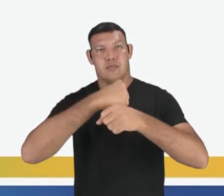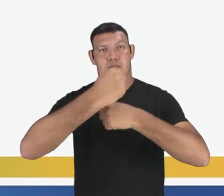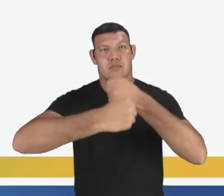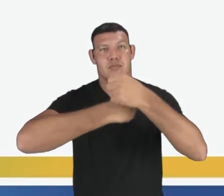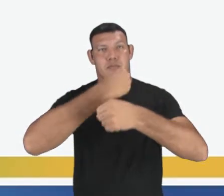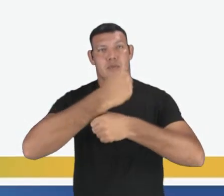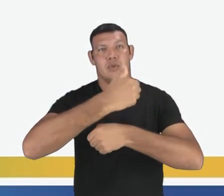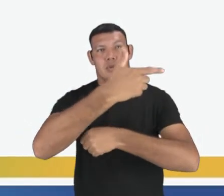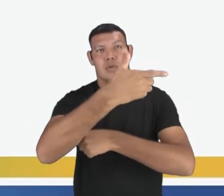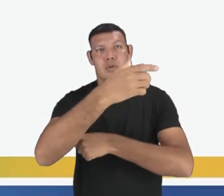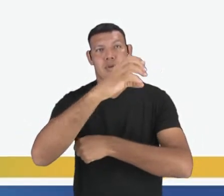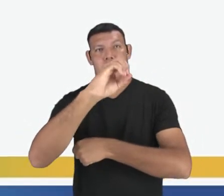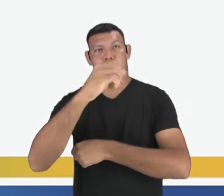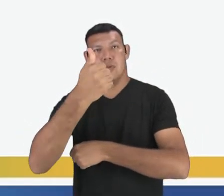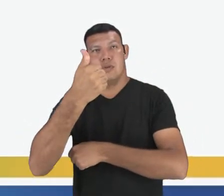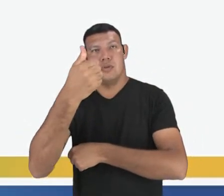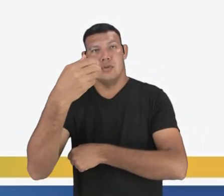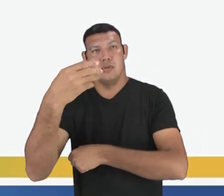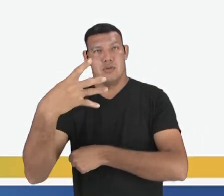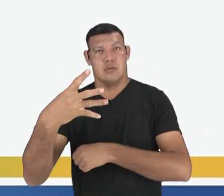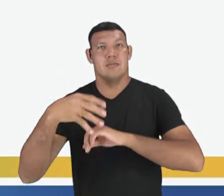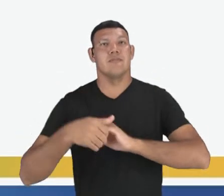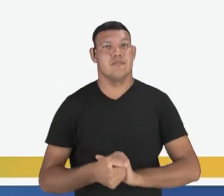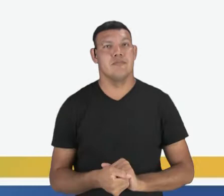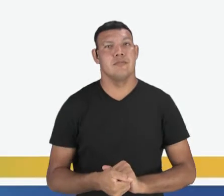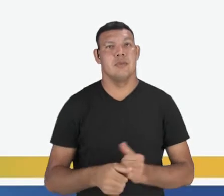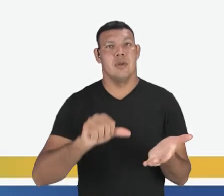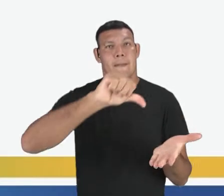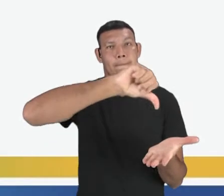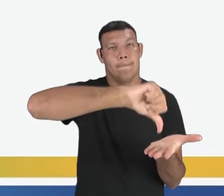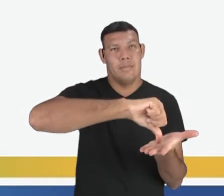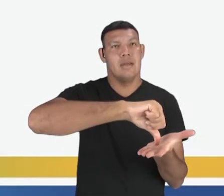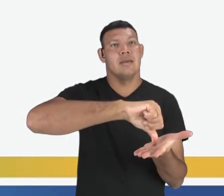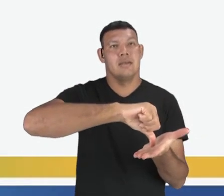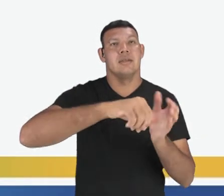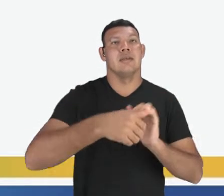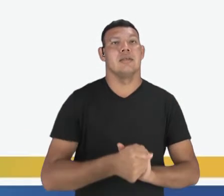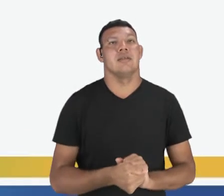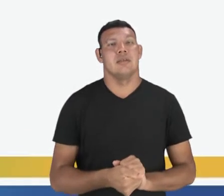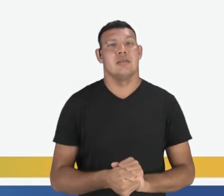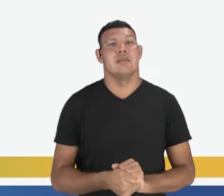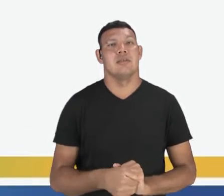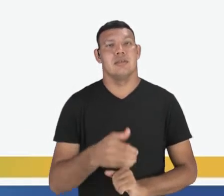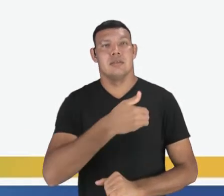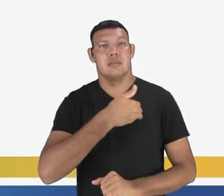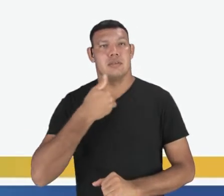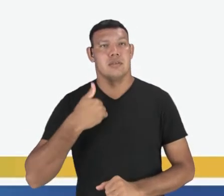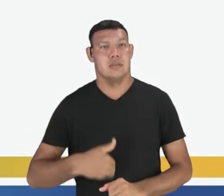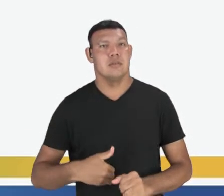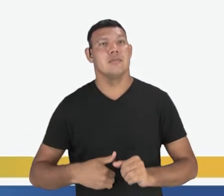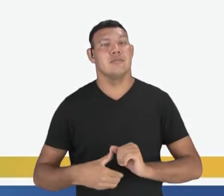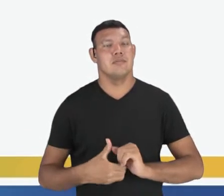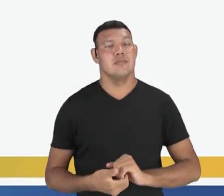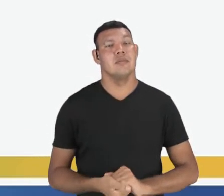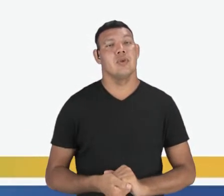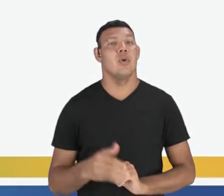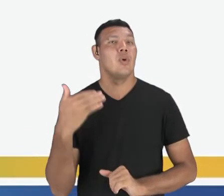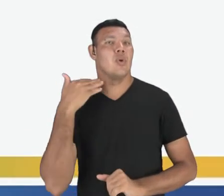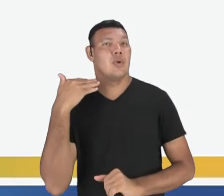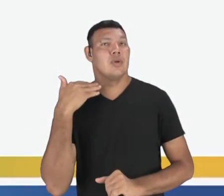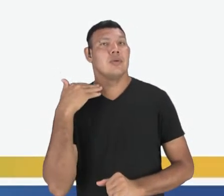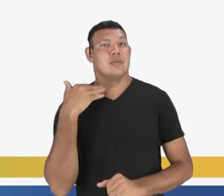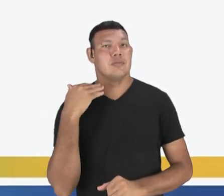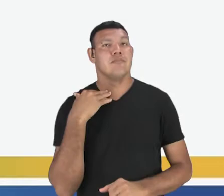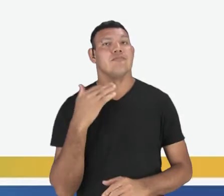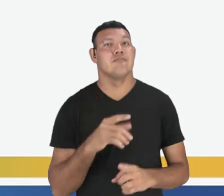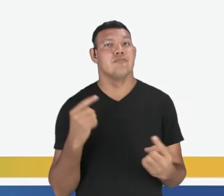do banco é em Xangai, na China. O NDB visa prestar apoio financeiro a projetos de infraestrutura, e aí a